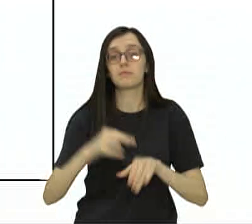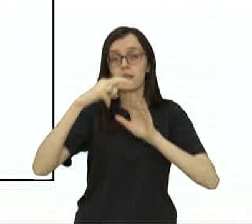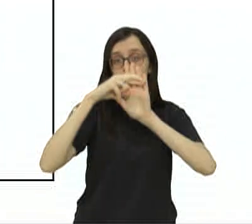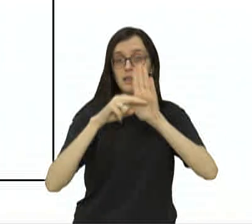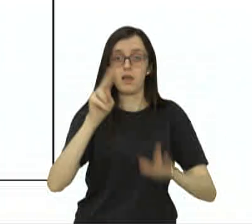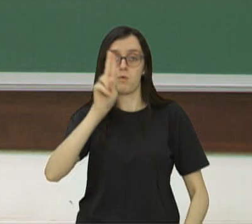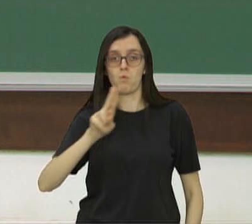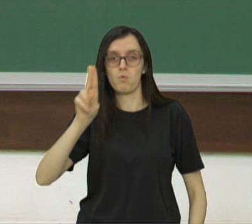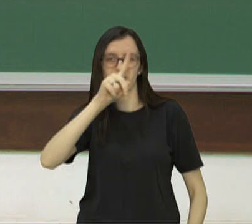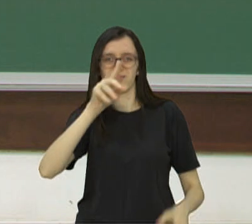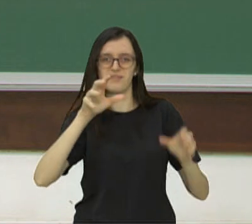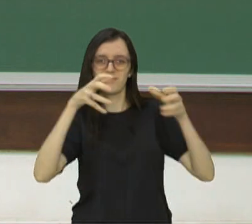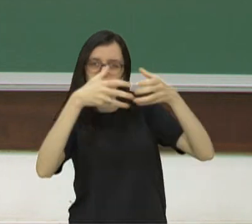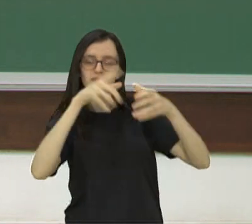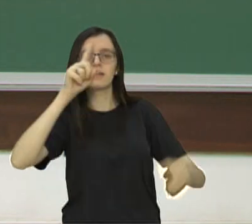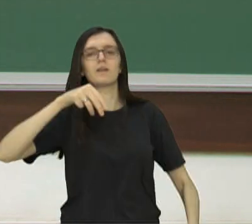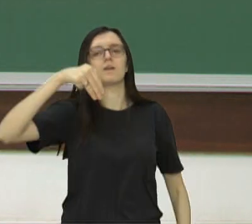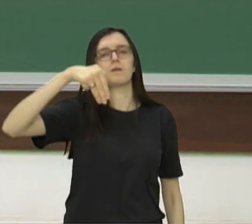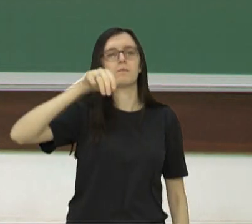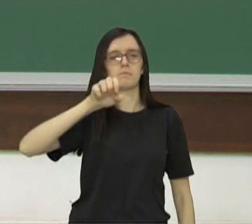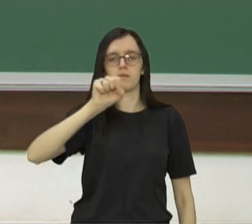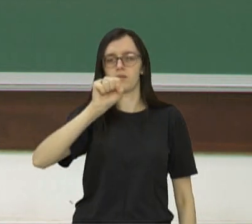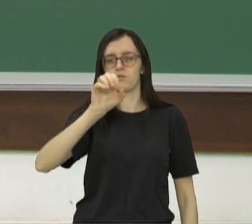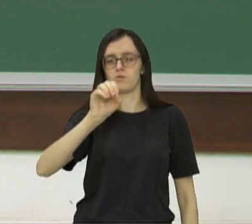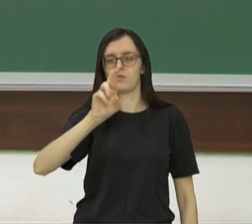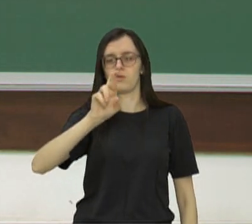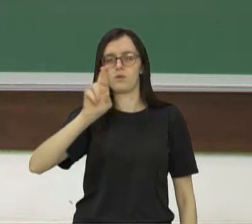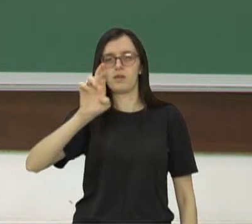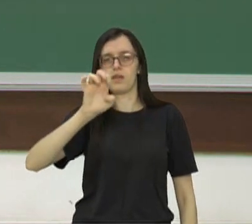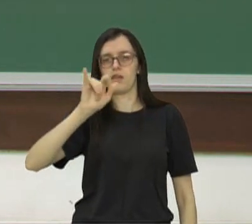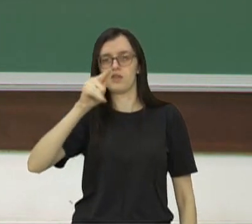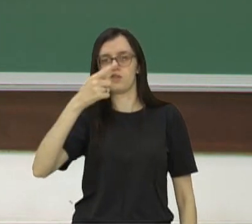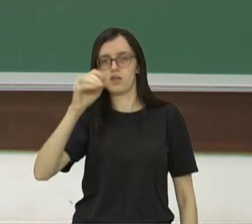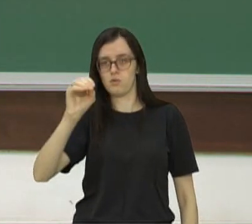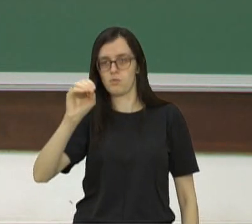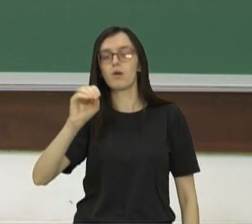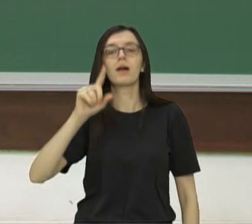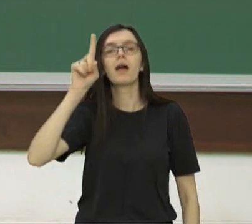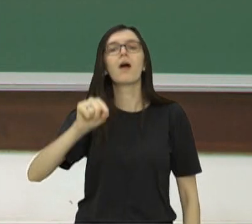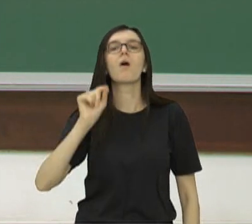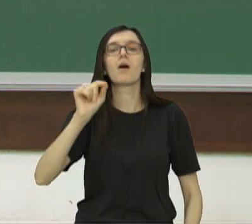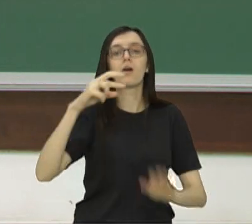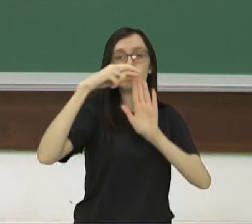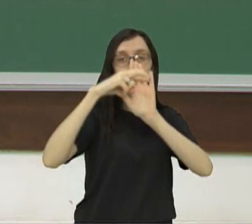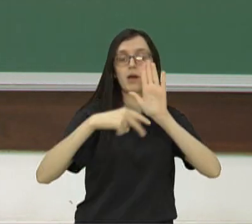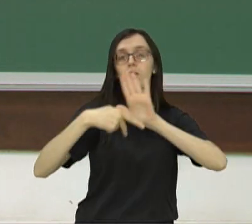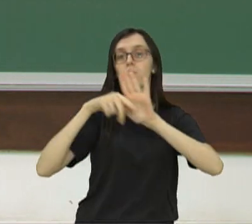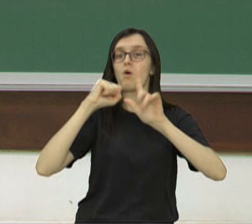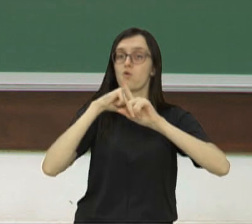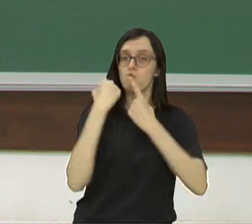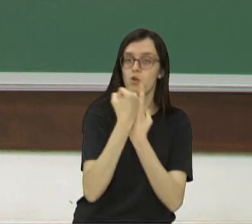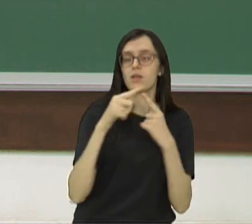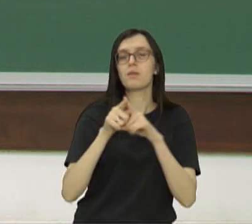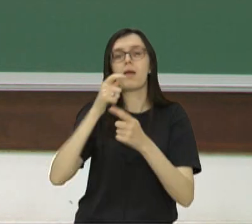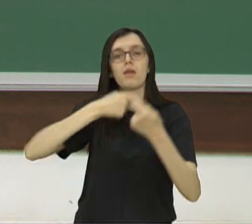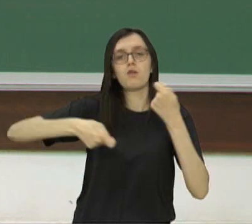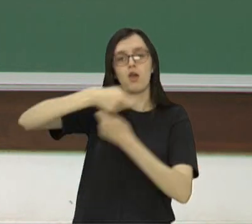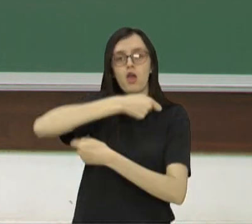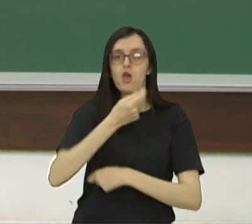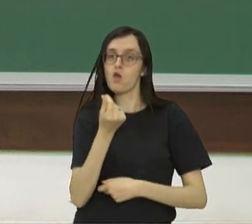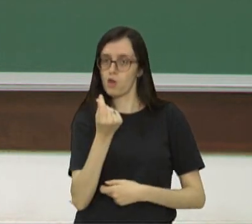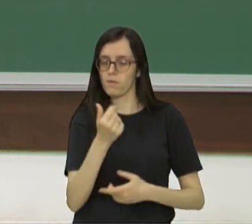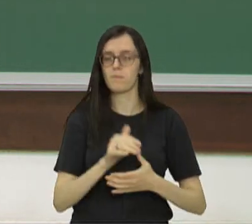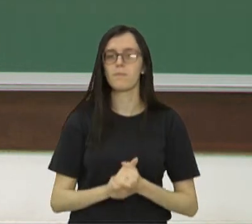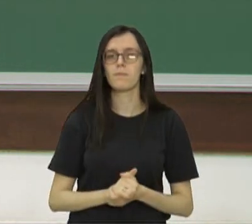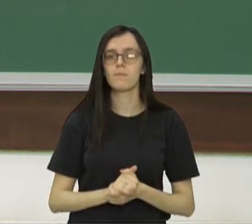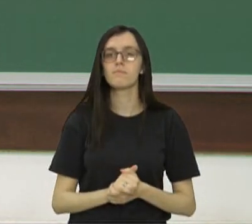na mesorregião, para dividir o estado em mesorregiões, são critérios sociais e econômicos, que por